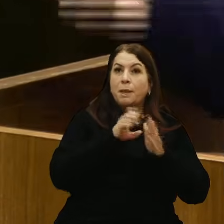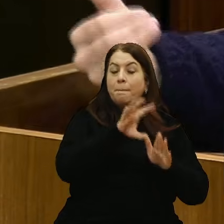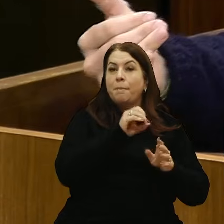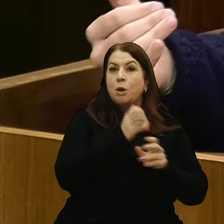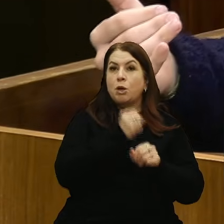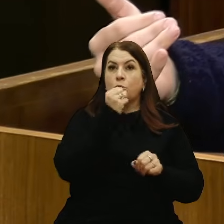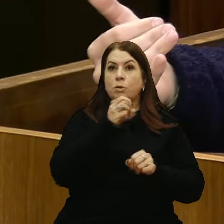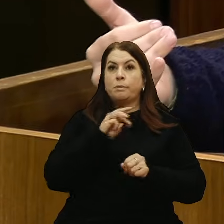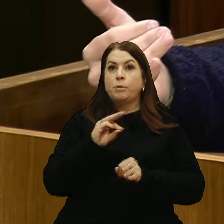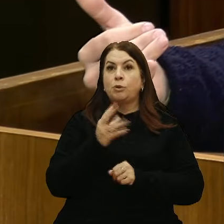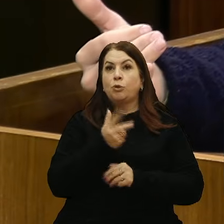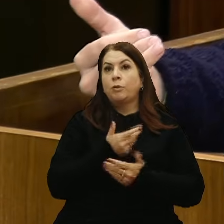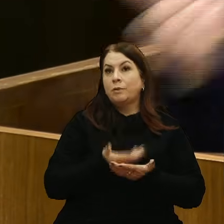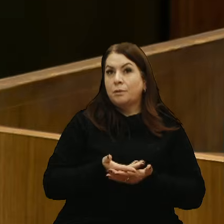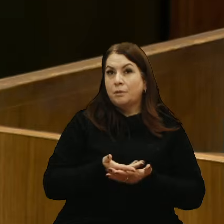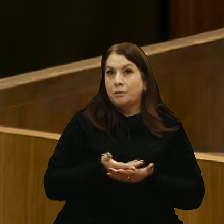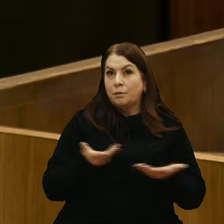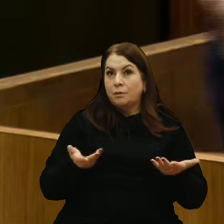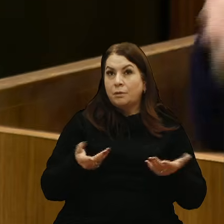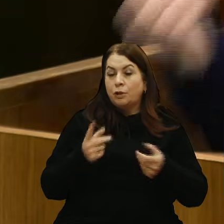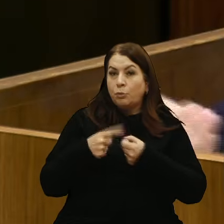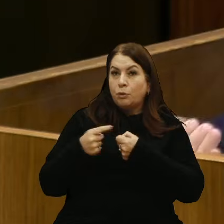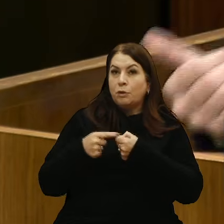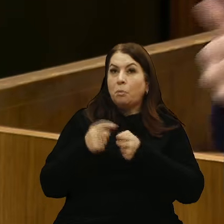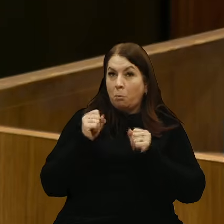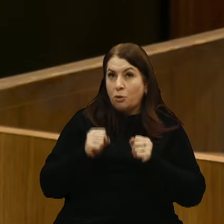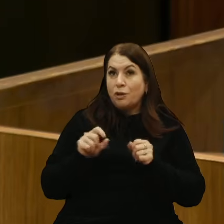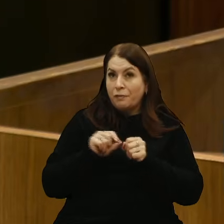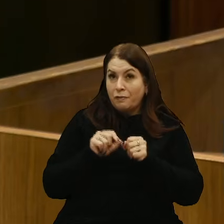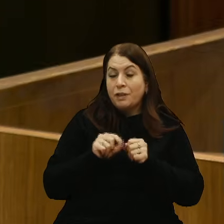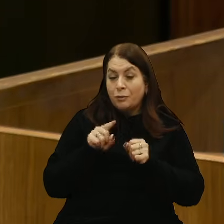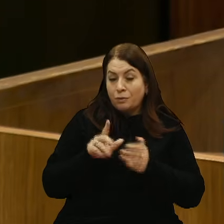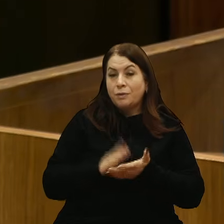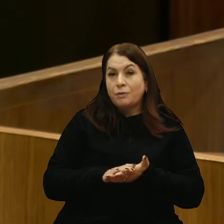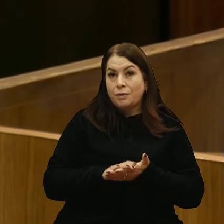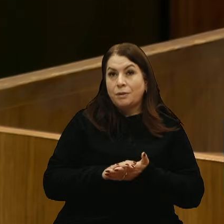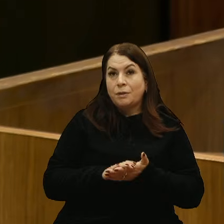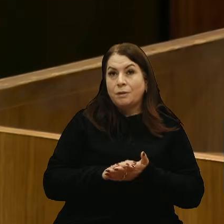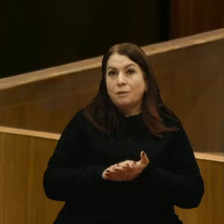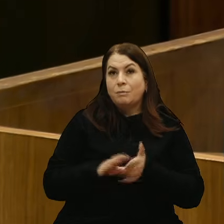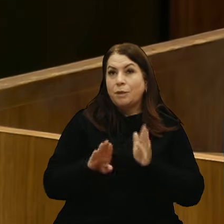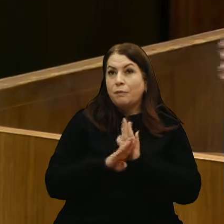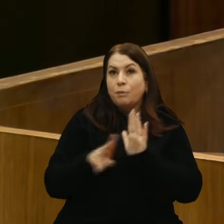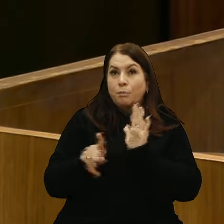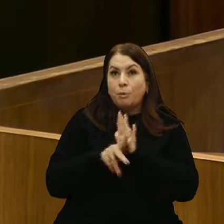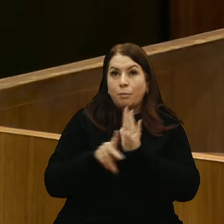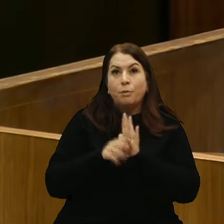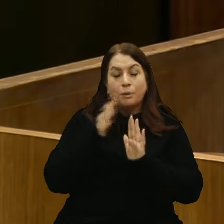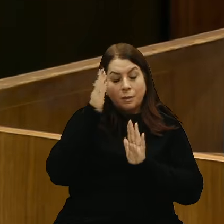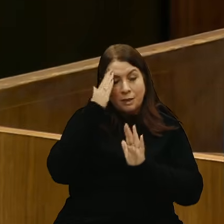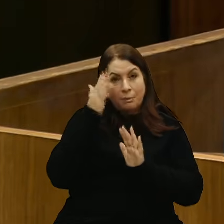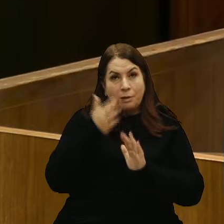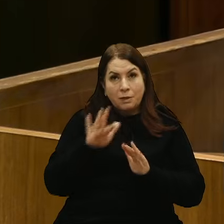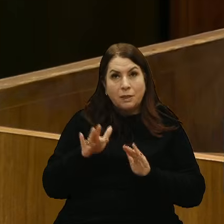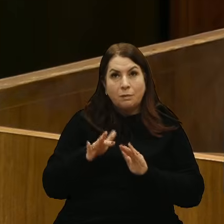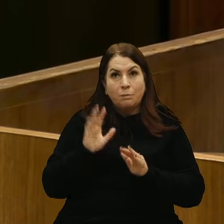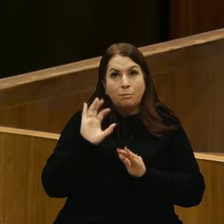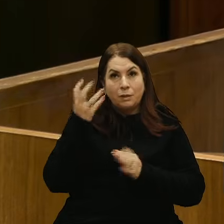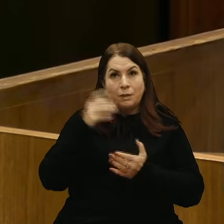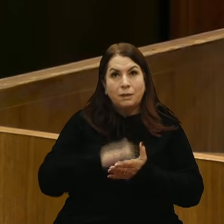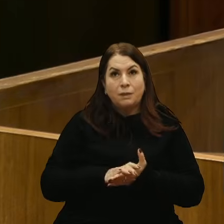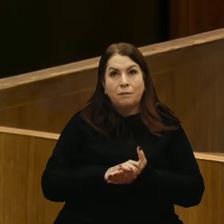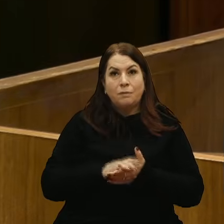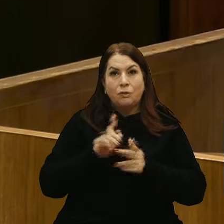lucra milhões, e o município poderia ter feito isso em benefício próprio, e a gente sabe que muitas vezes é uma decisão